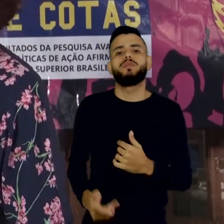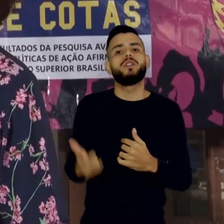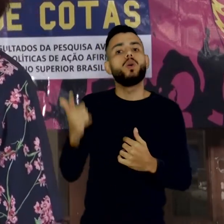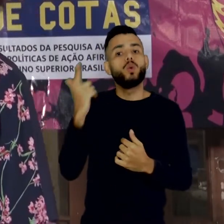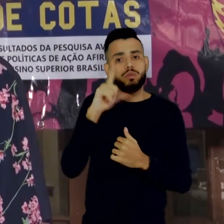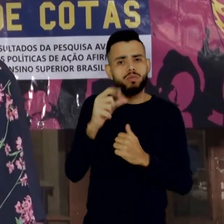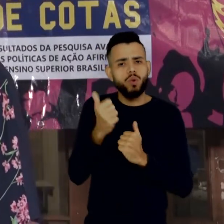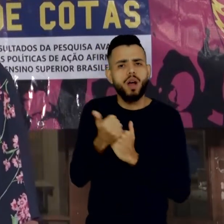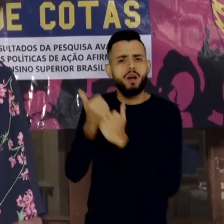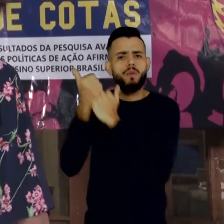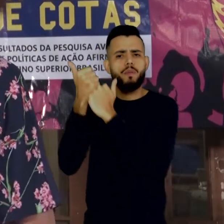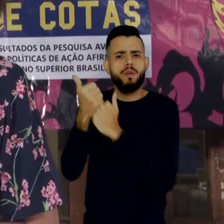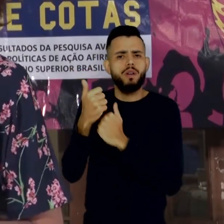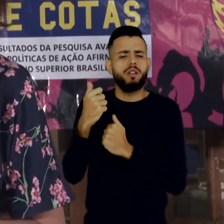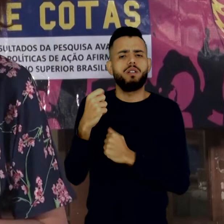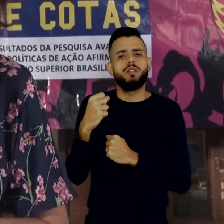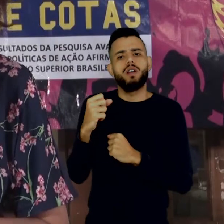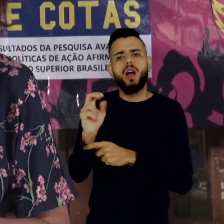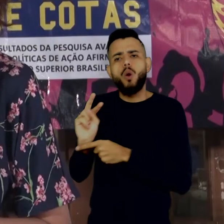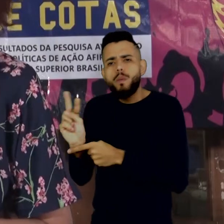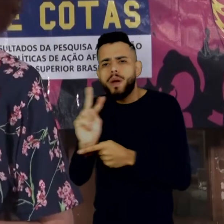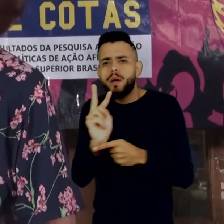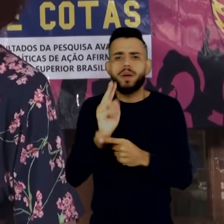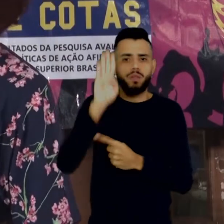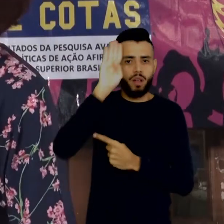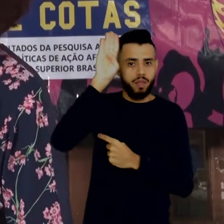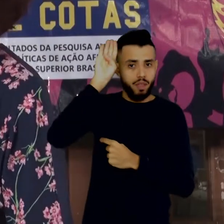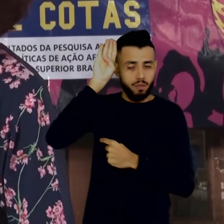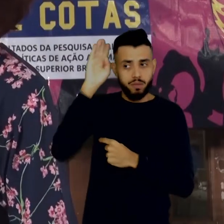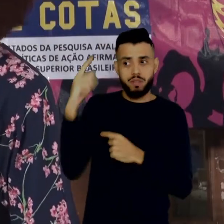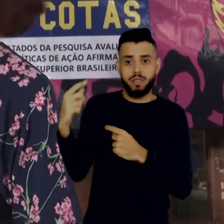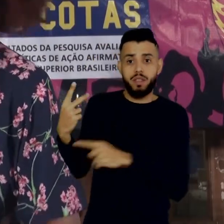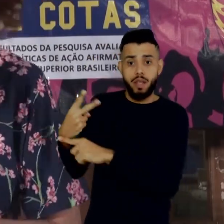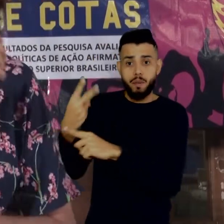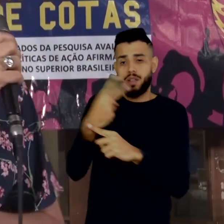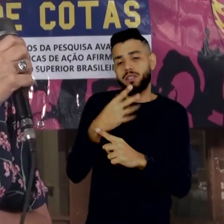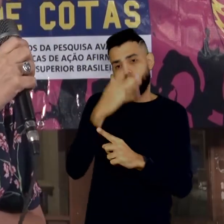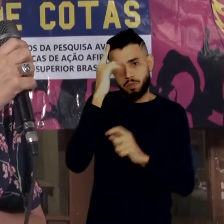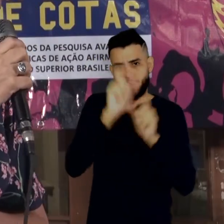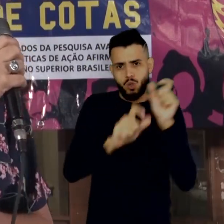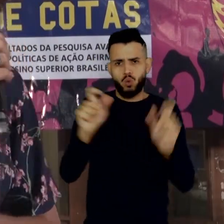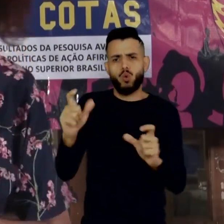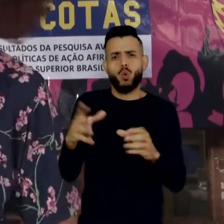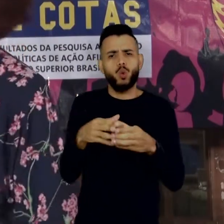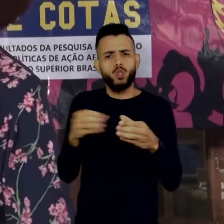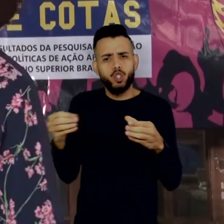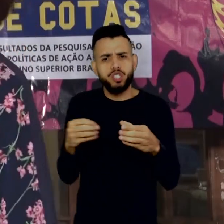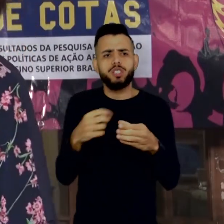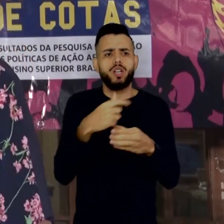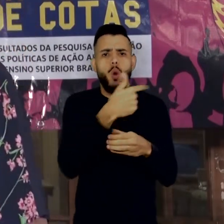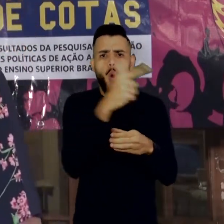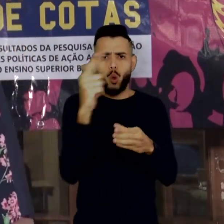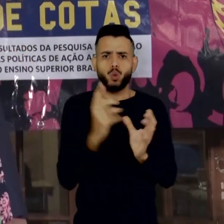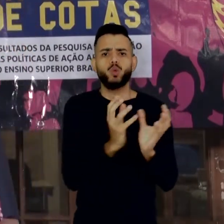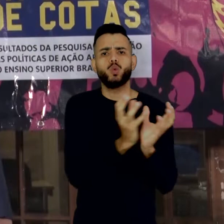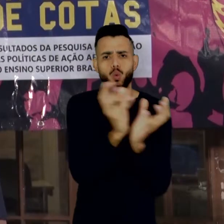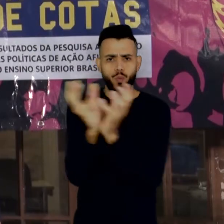acompanhamento acadêmico e das demandas dos estudantes cotistas e dos demais, como Rosana também chamou a atenção